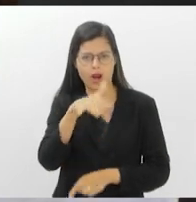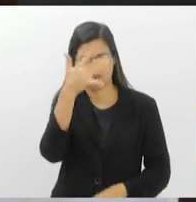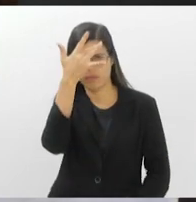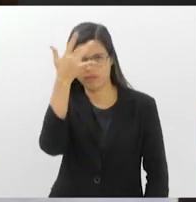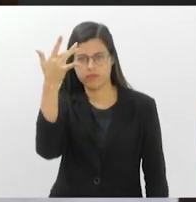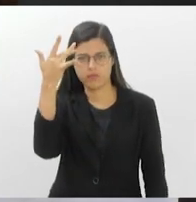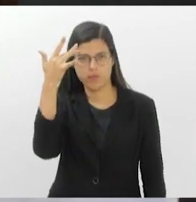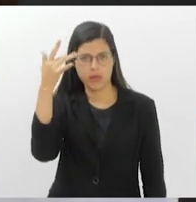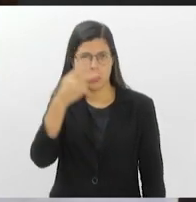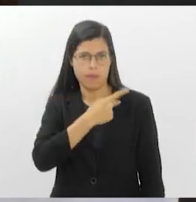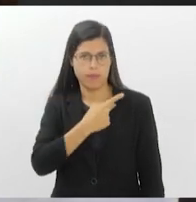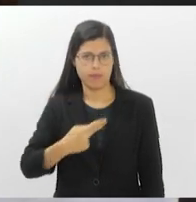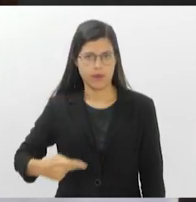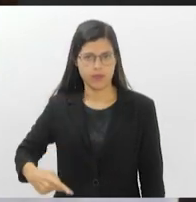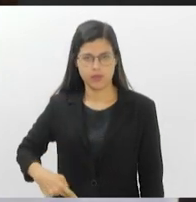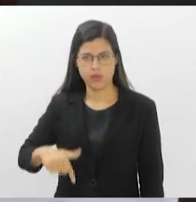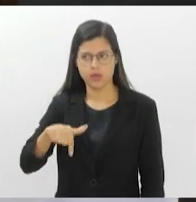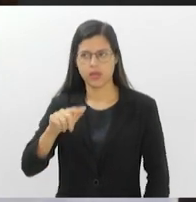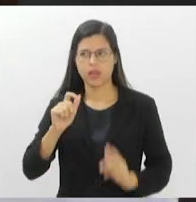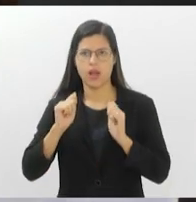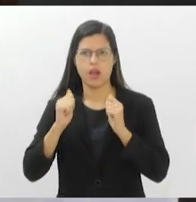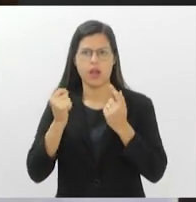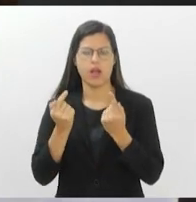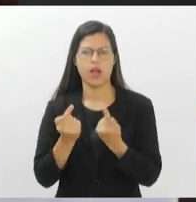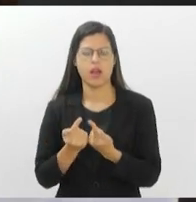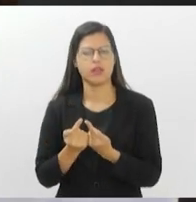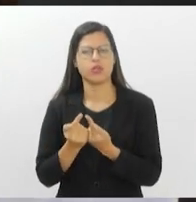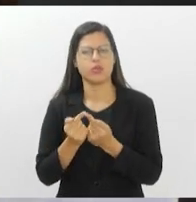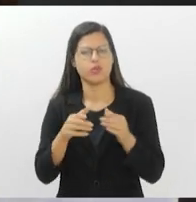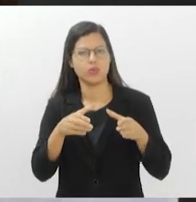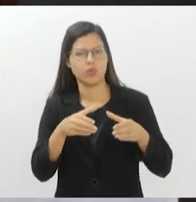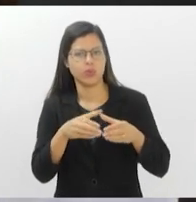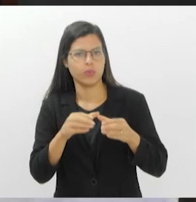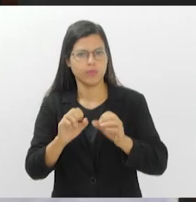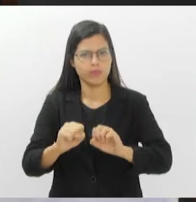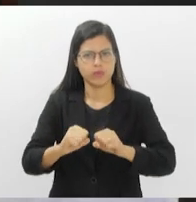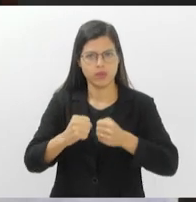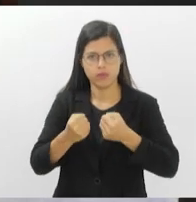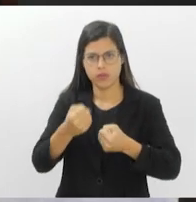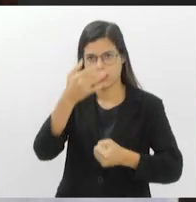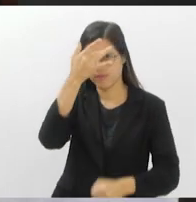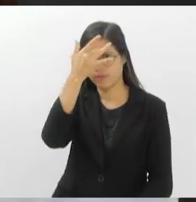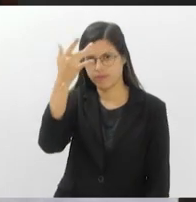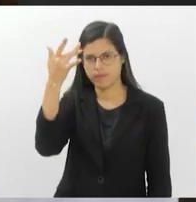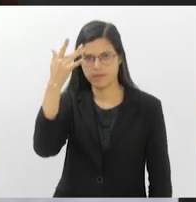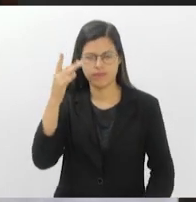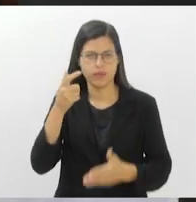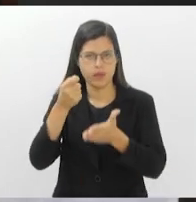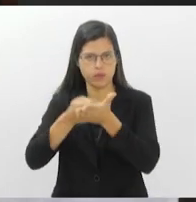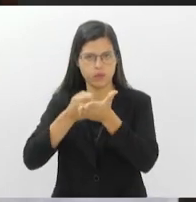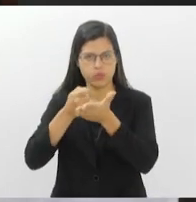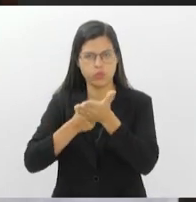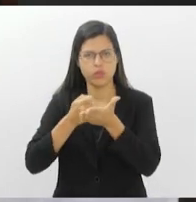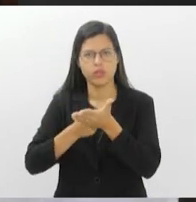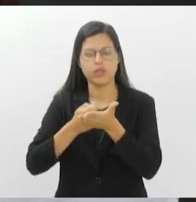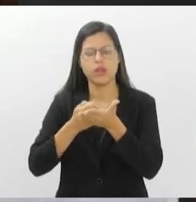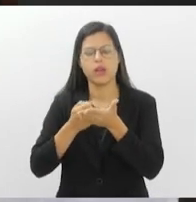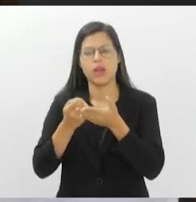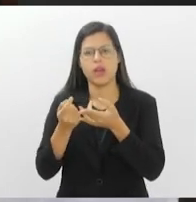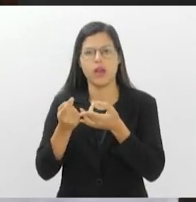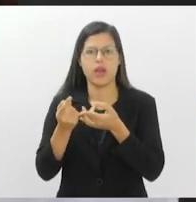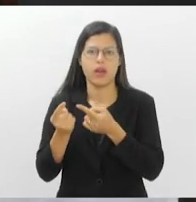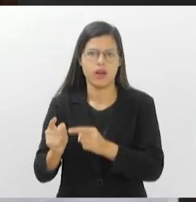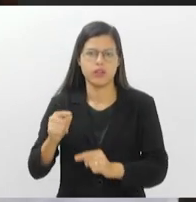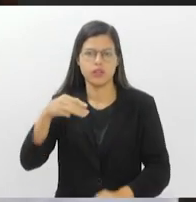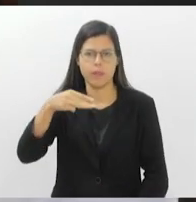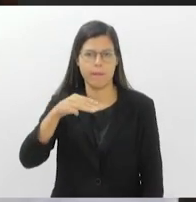Presido aqui na Assembleia Legislativa a Frente Parlamentar em Defesa da Saúde Mental e da Luta Antimanicomial, e